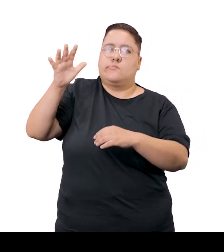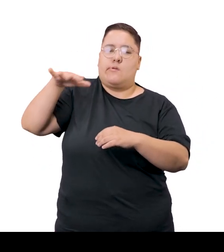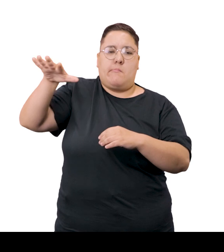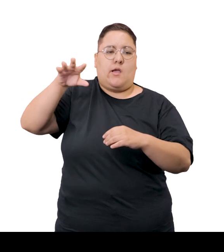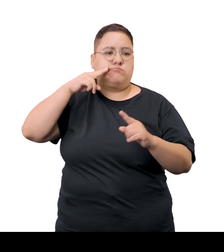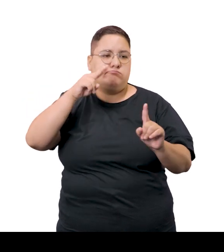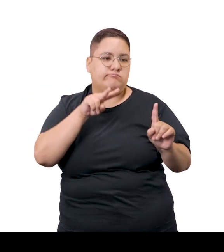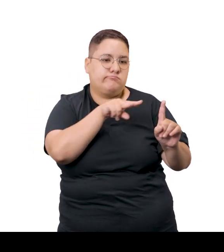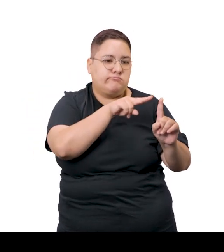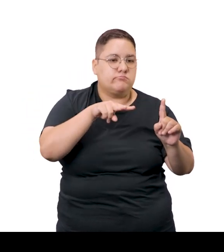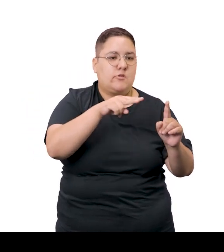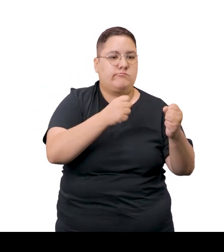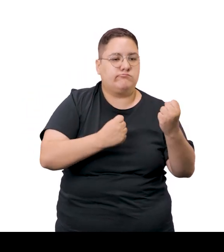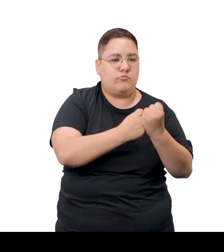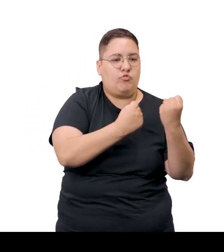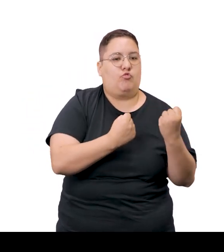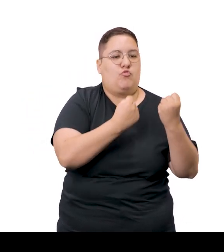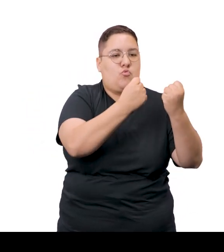comunidade.